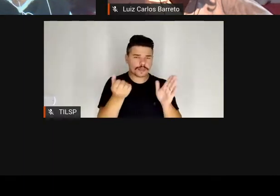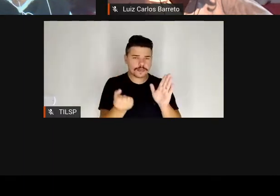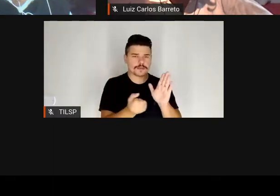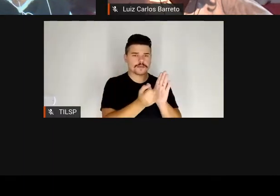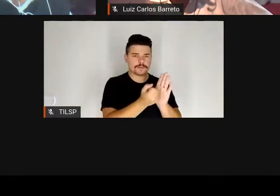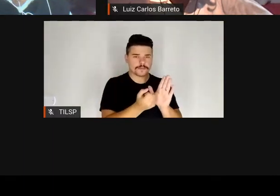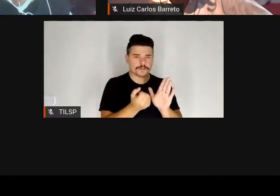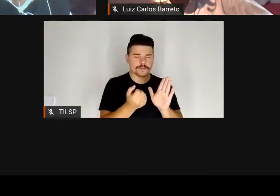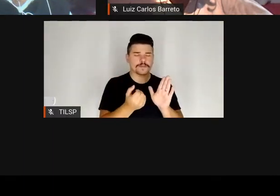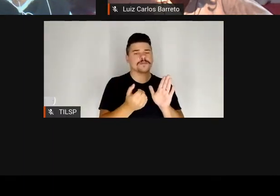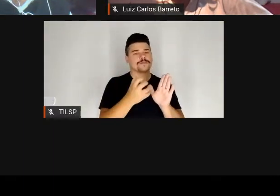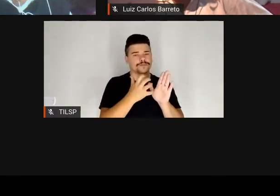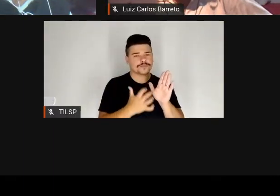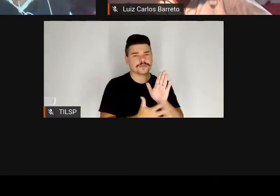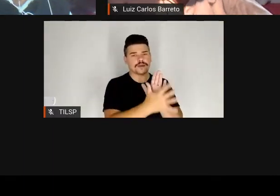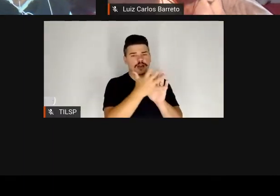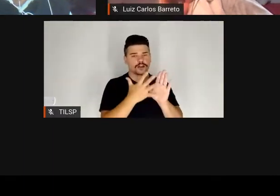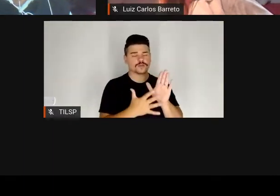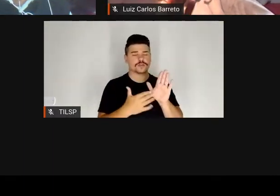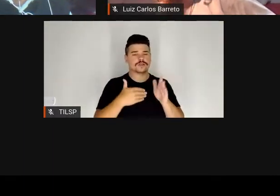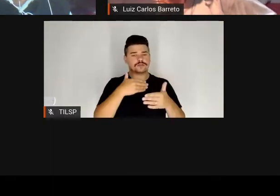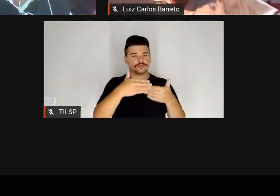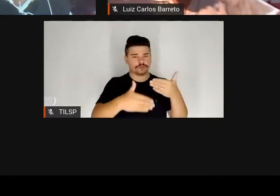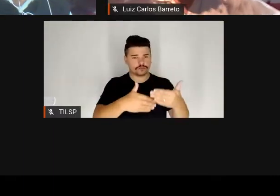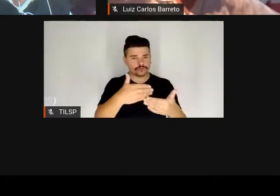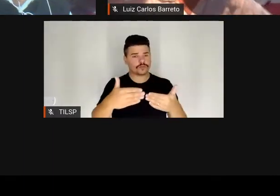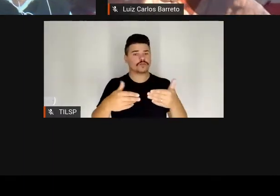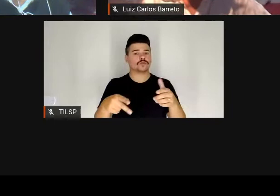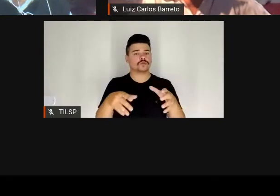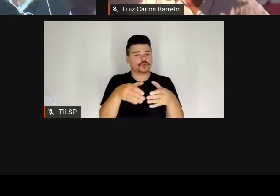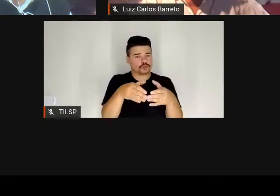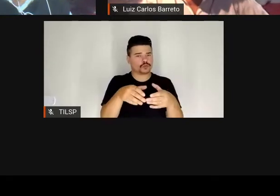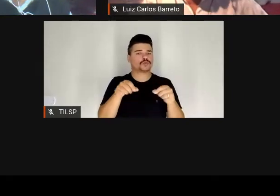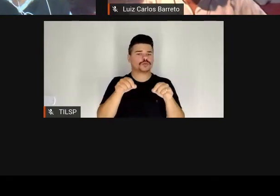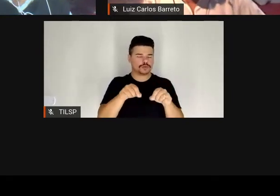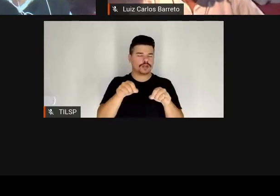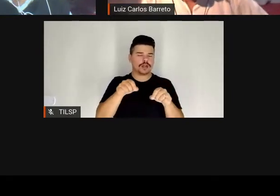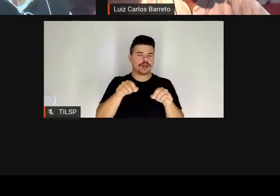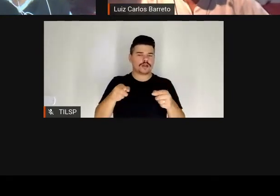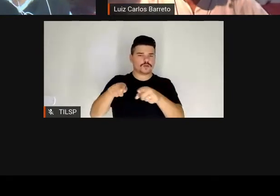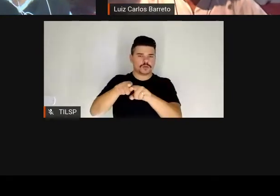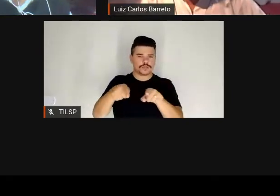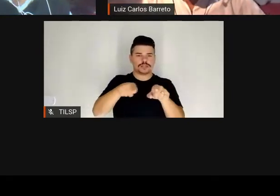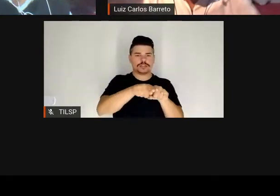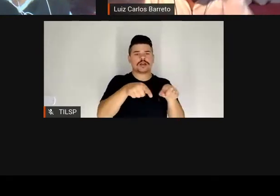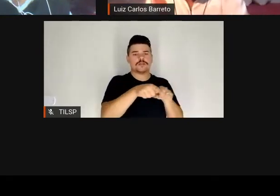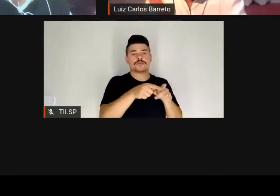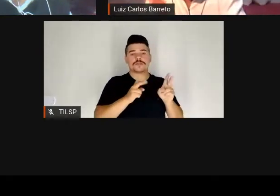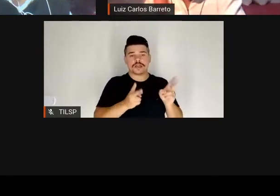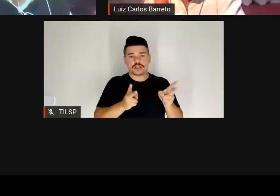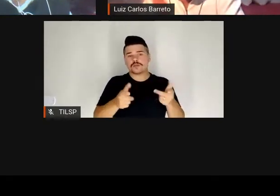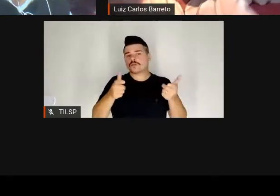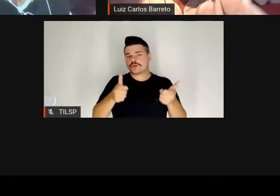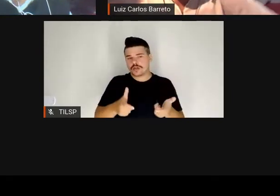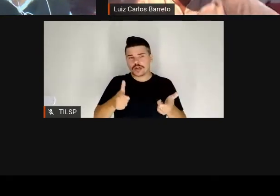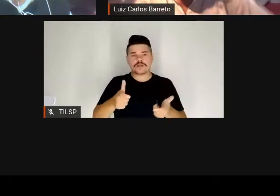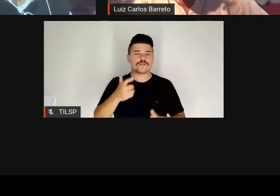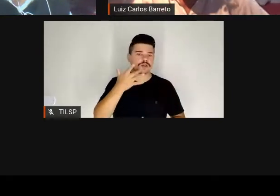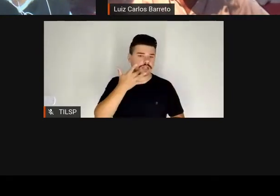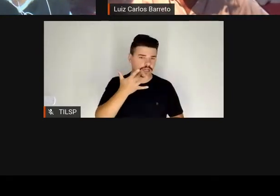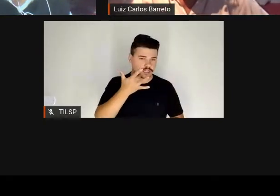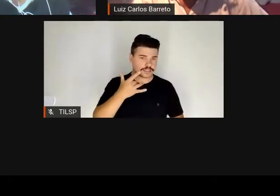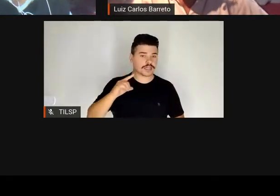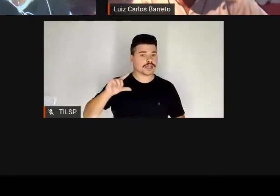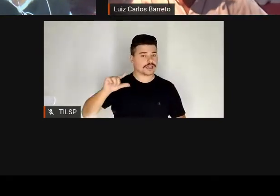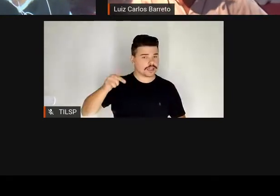em órgãos da imprensa dos Diários Associados em Fortaleza, e que depois, inclusive, trabalhou